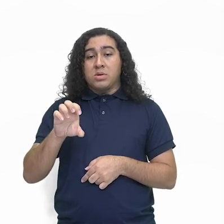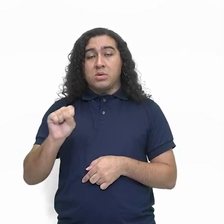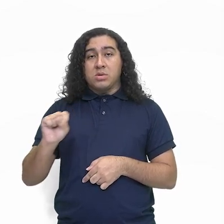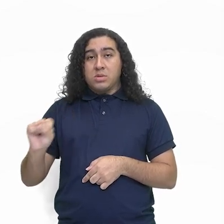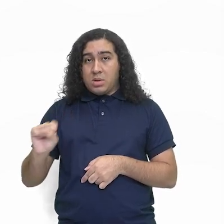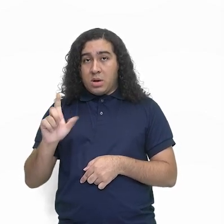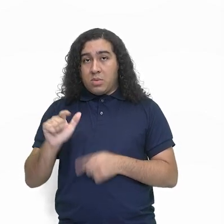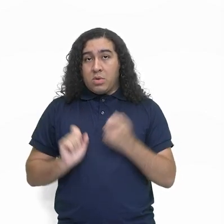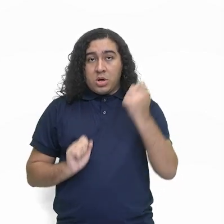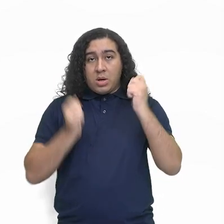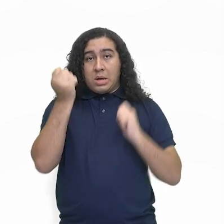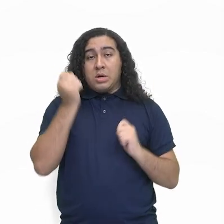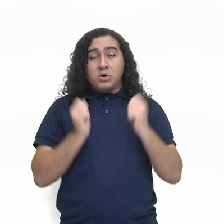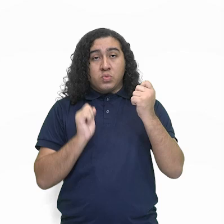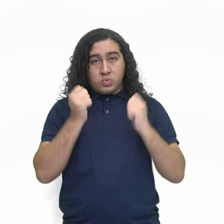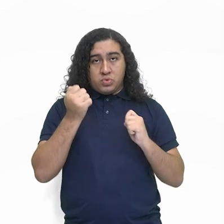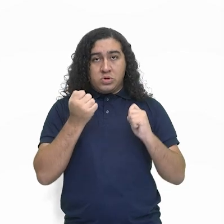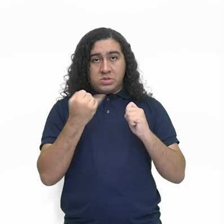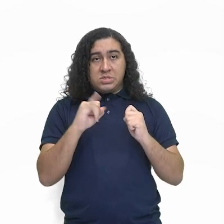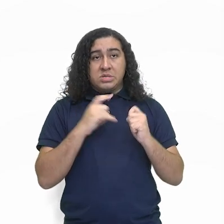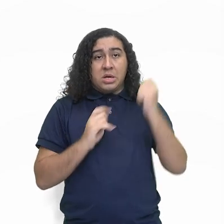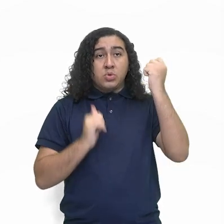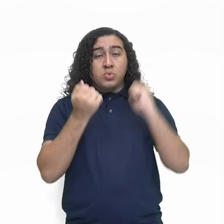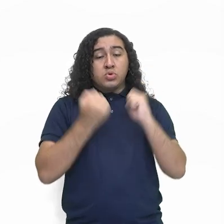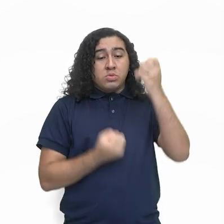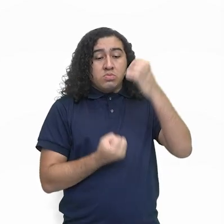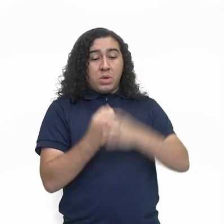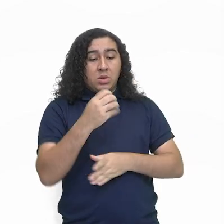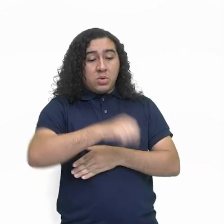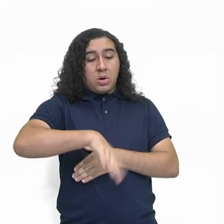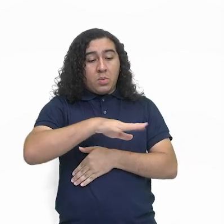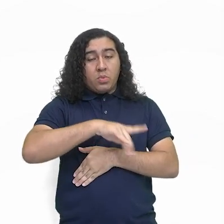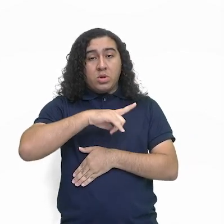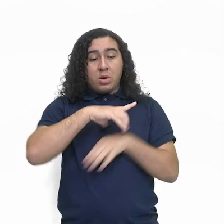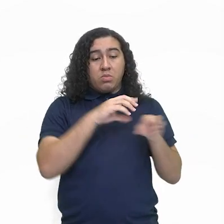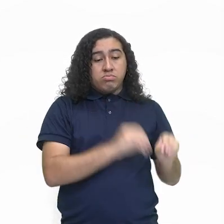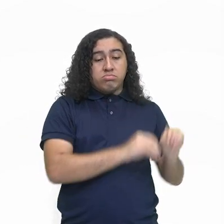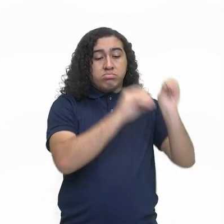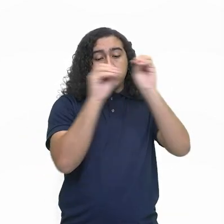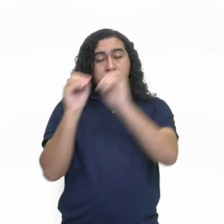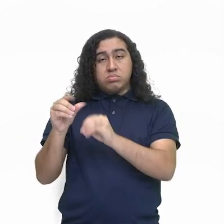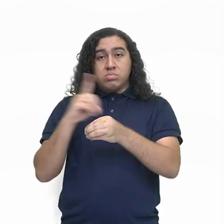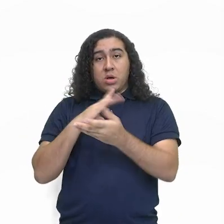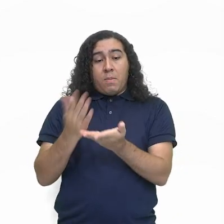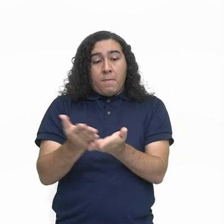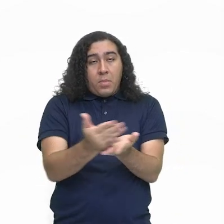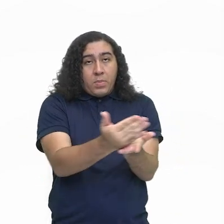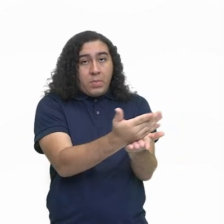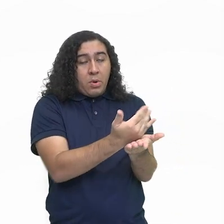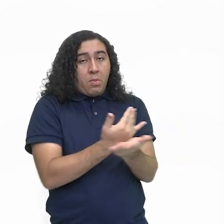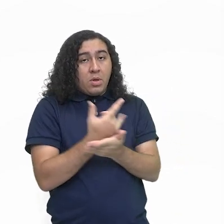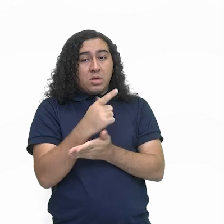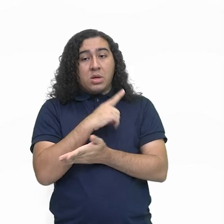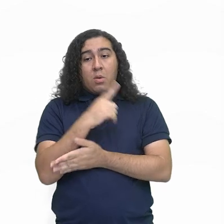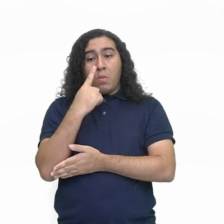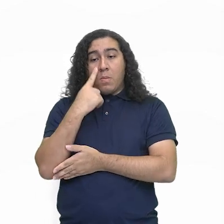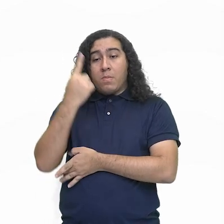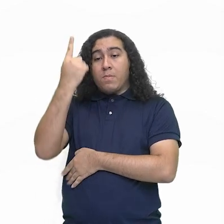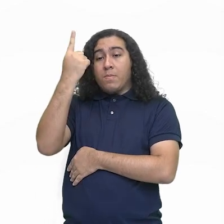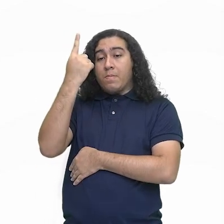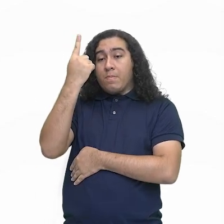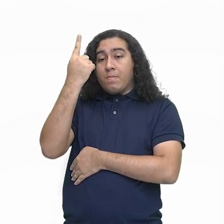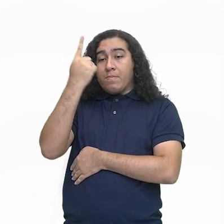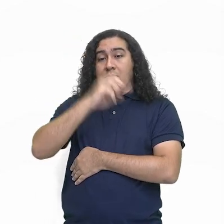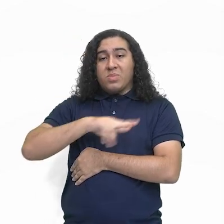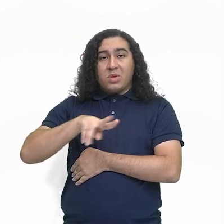tem uma produção industrial lá no campo, né? É coletado aí, a gente está vendo um trator na imagem aí, né? Já